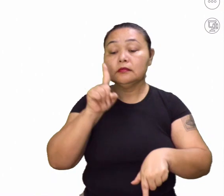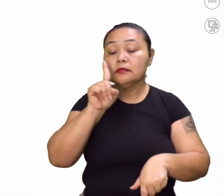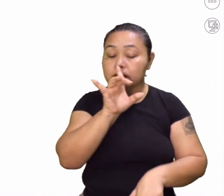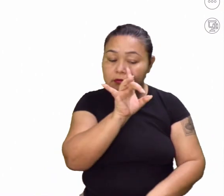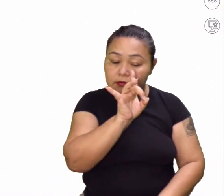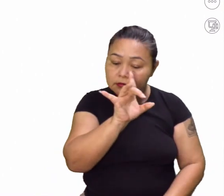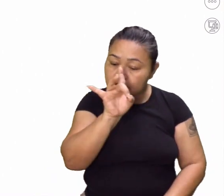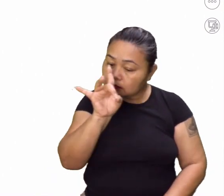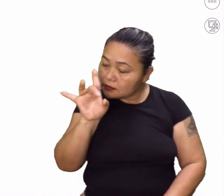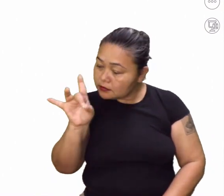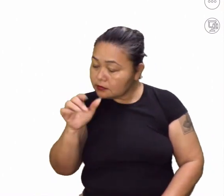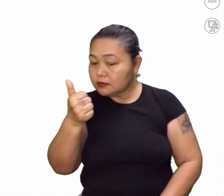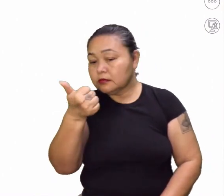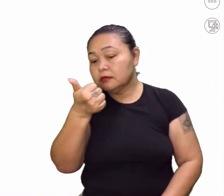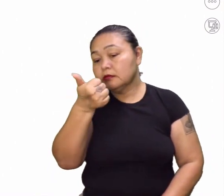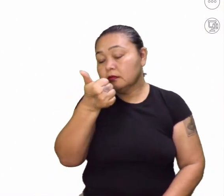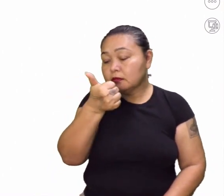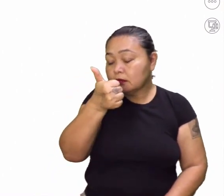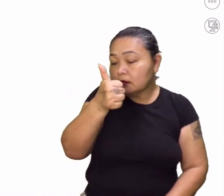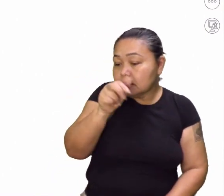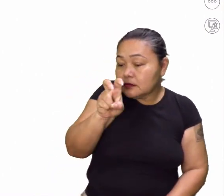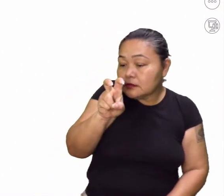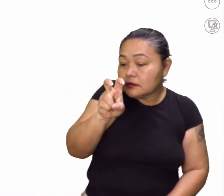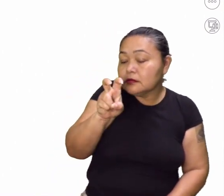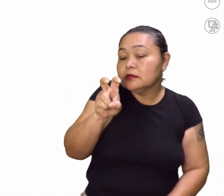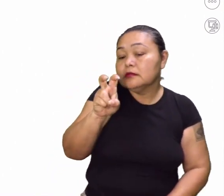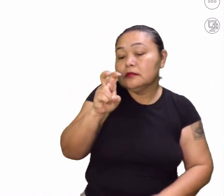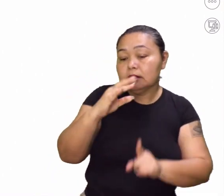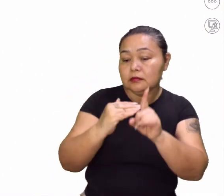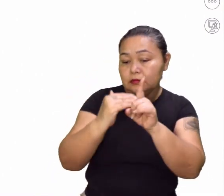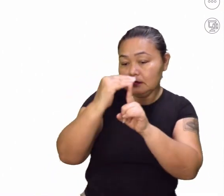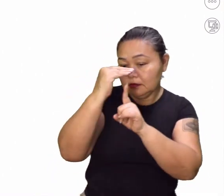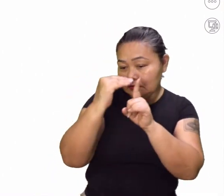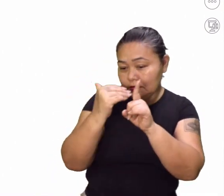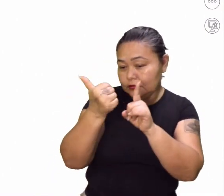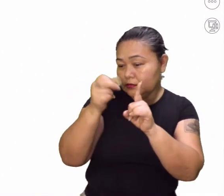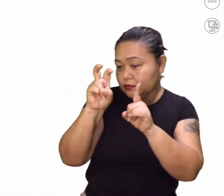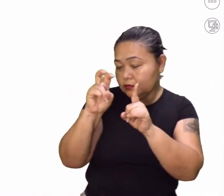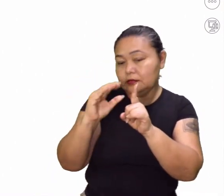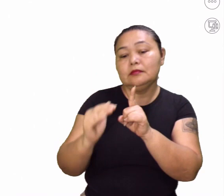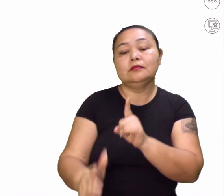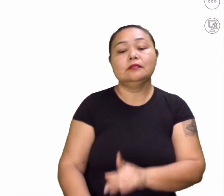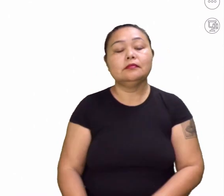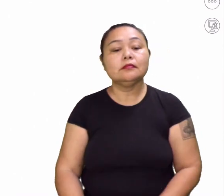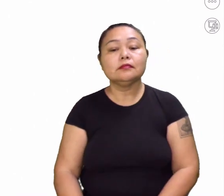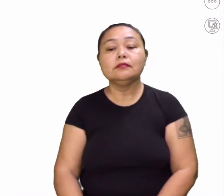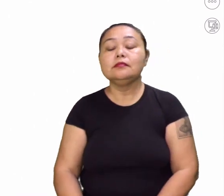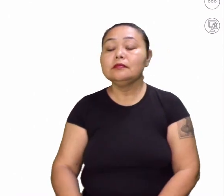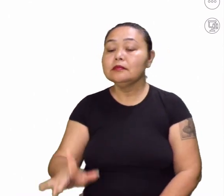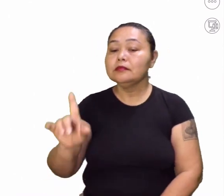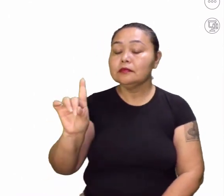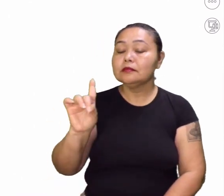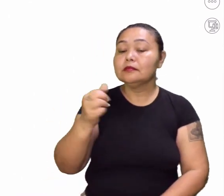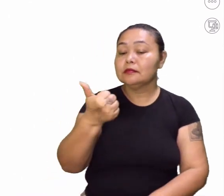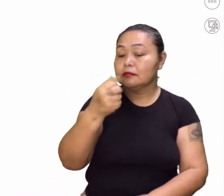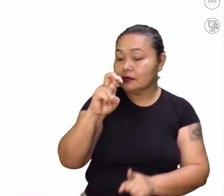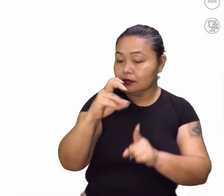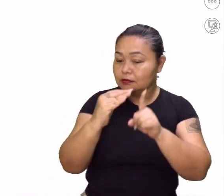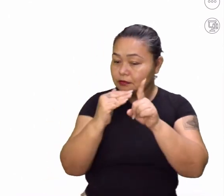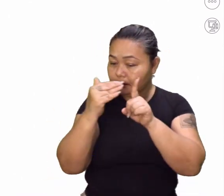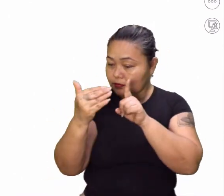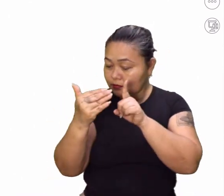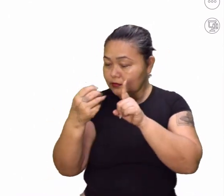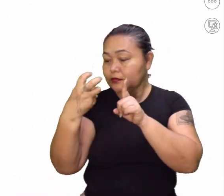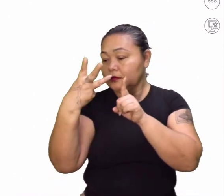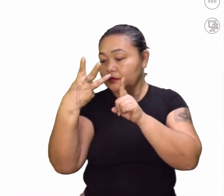cada grau do fuso horário vai corresponder a 15 graus. Então, se o primeiro grau é 15,